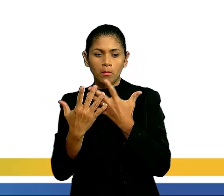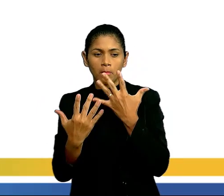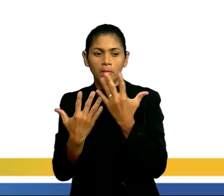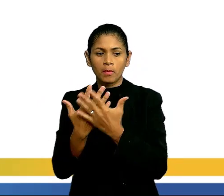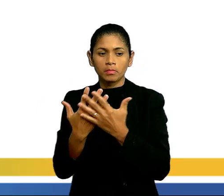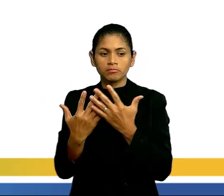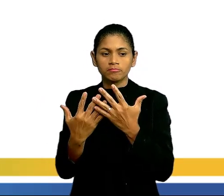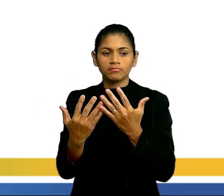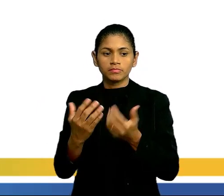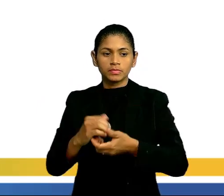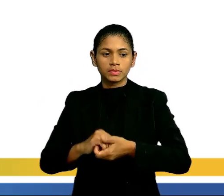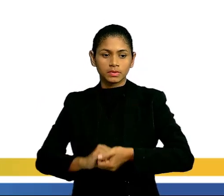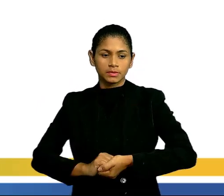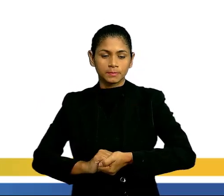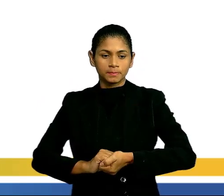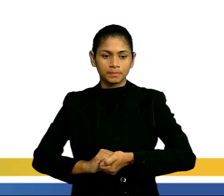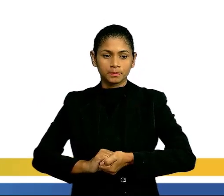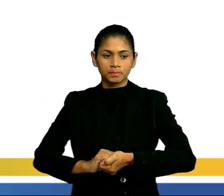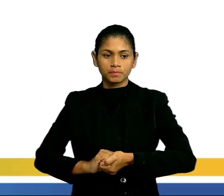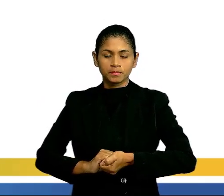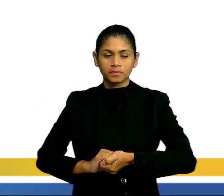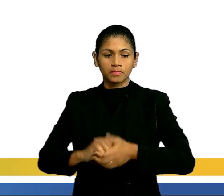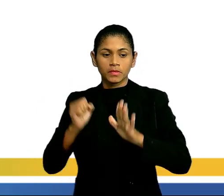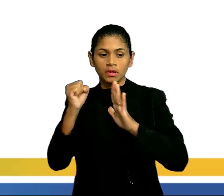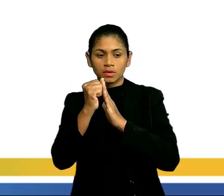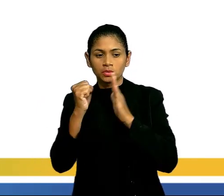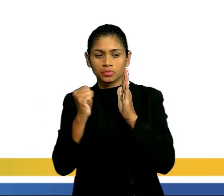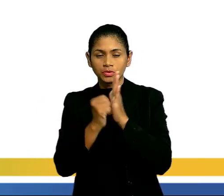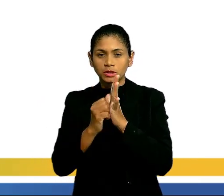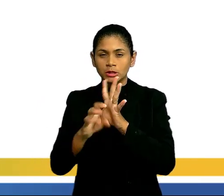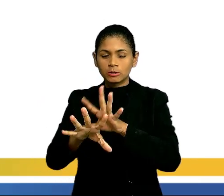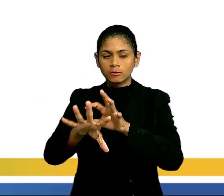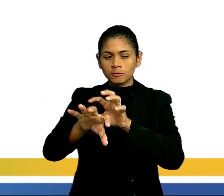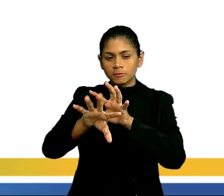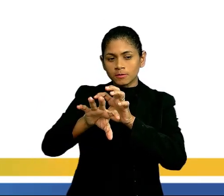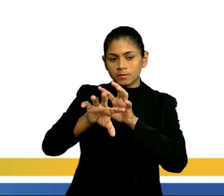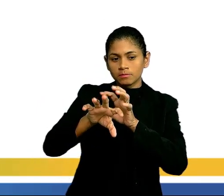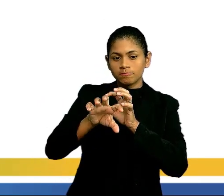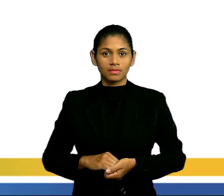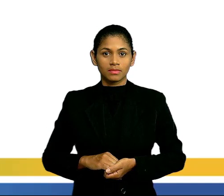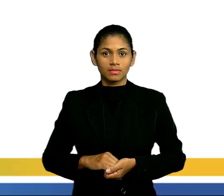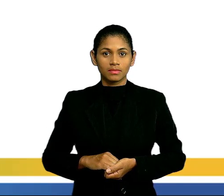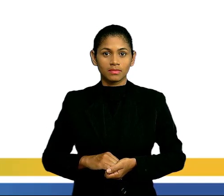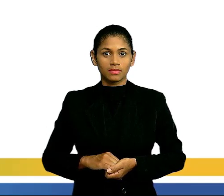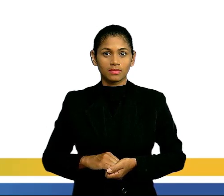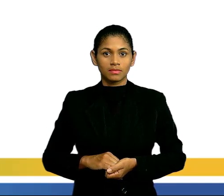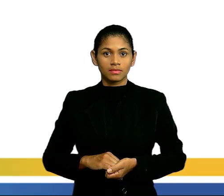toque dos duendes. O século ácido demais para uma pastora.